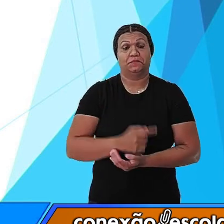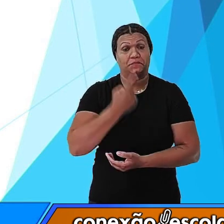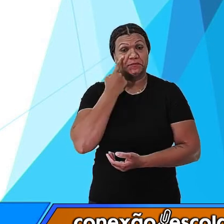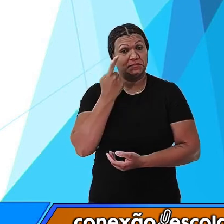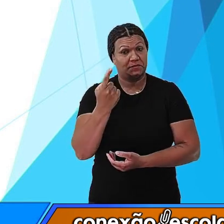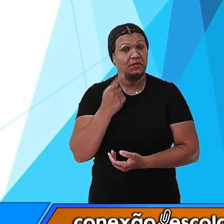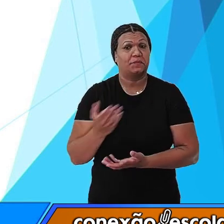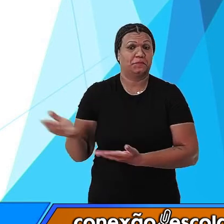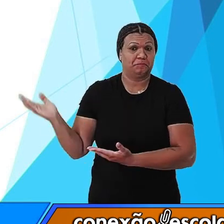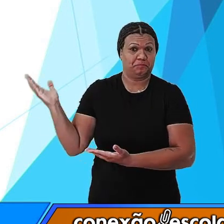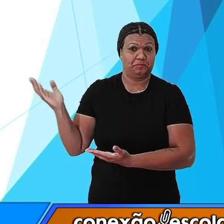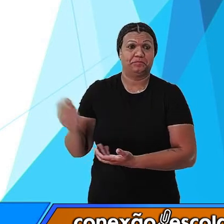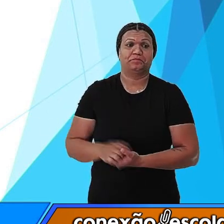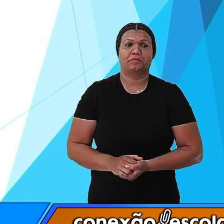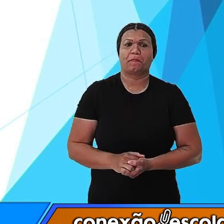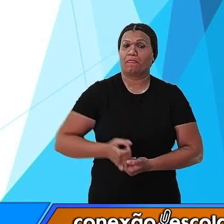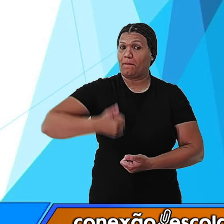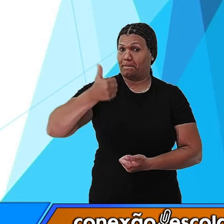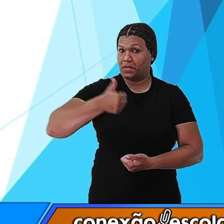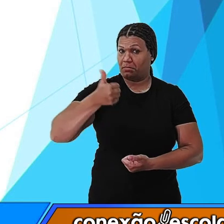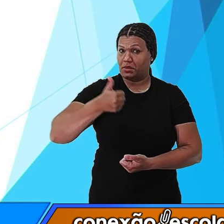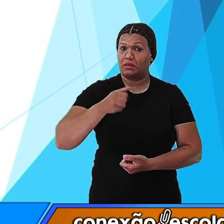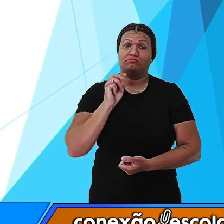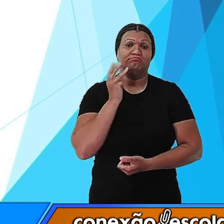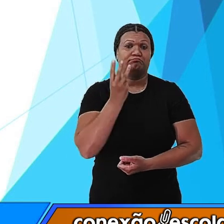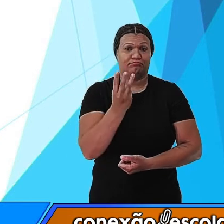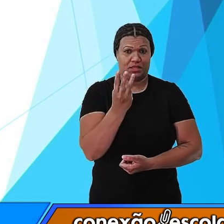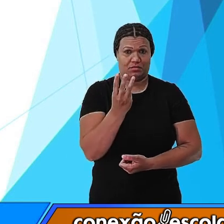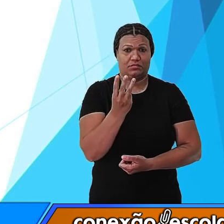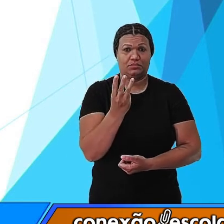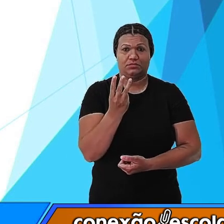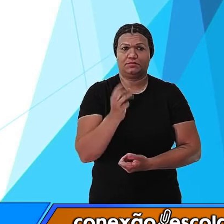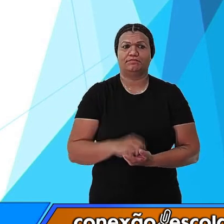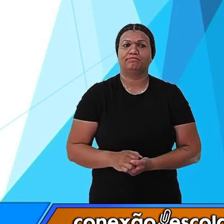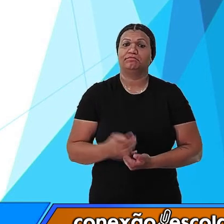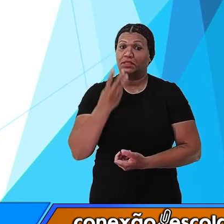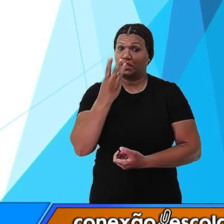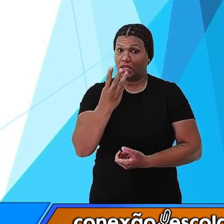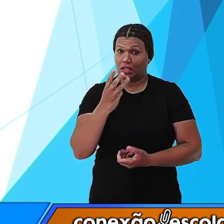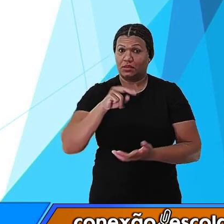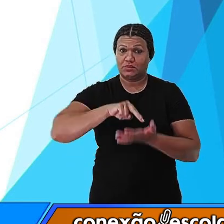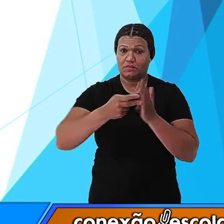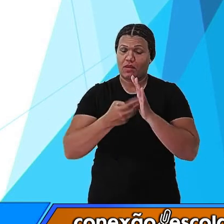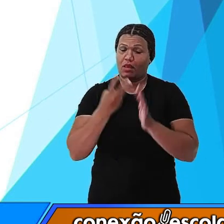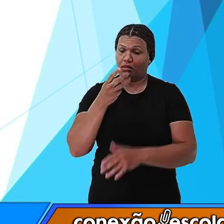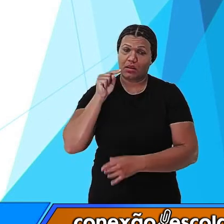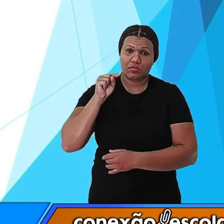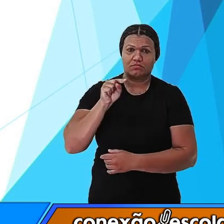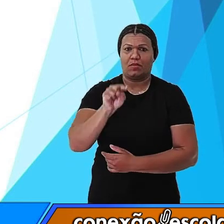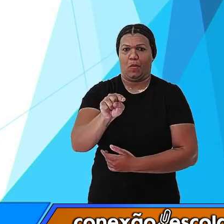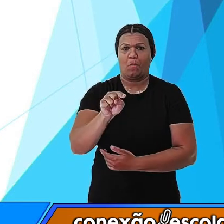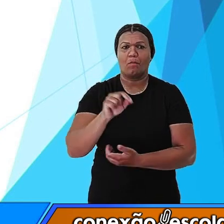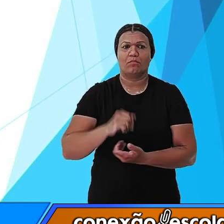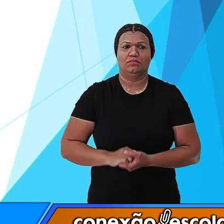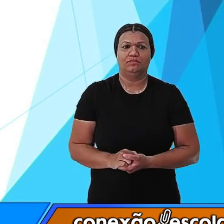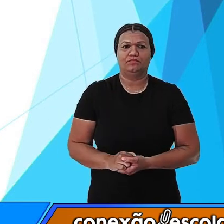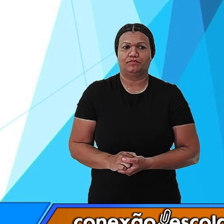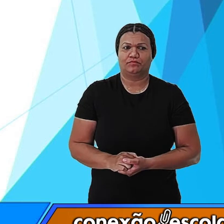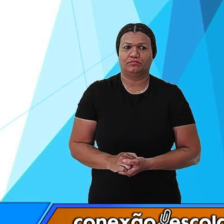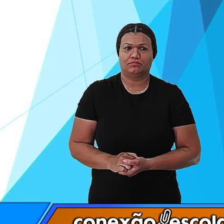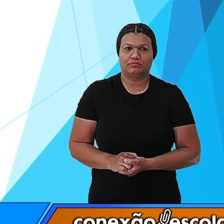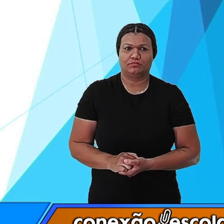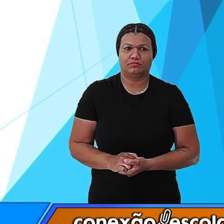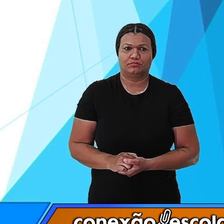Vamos lá. Primeiro 3, né? O 3 significa 3.000.